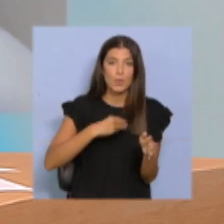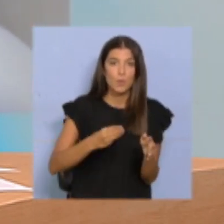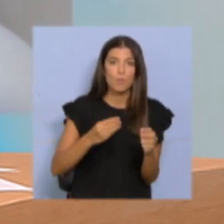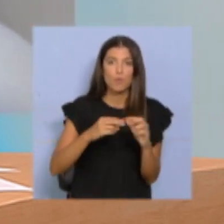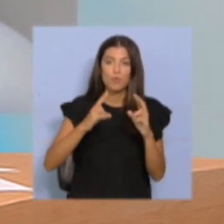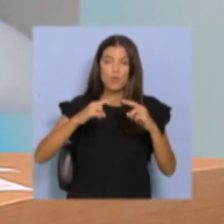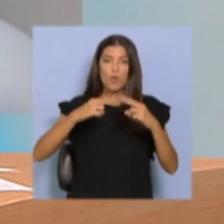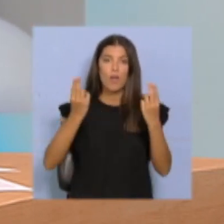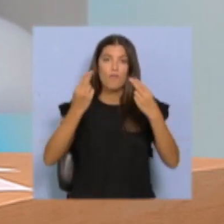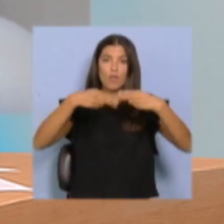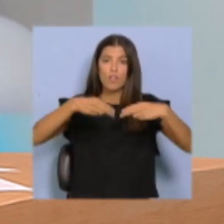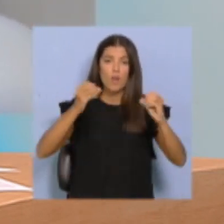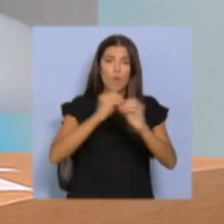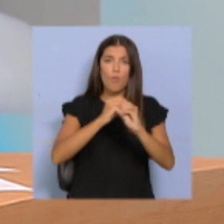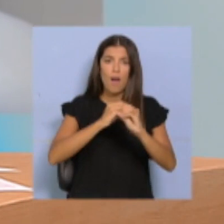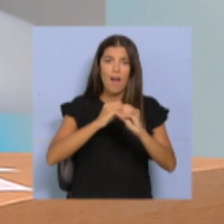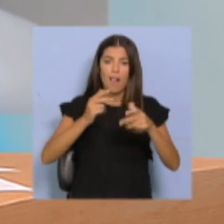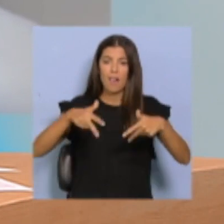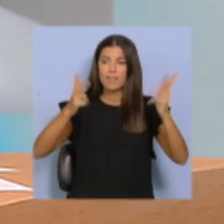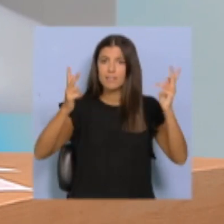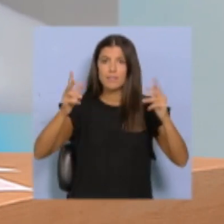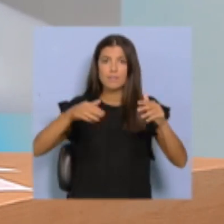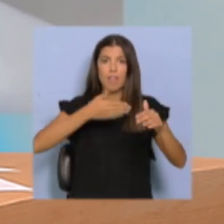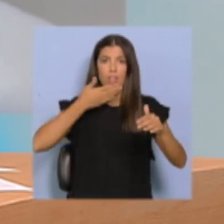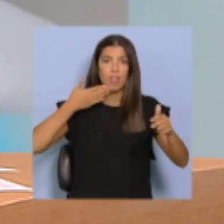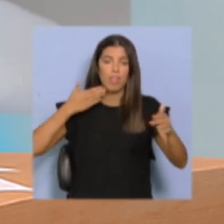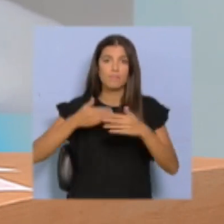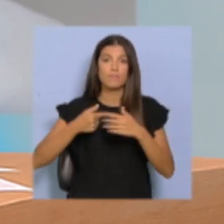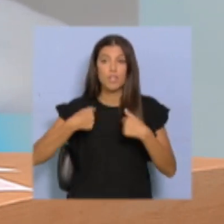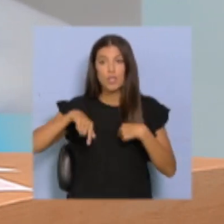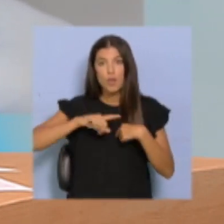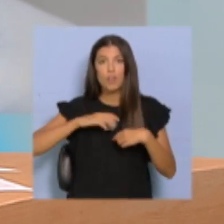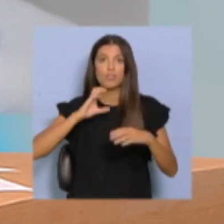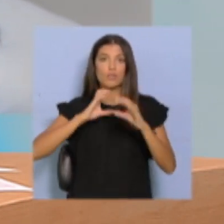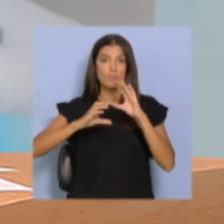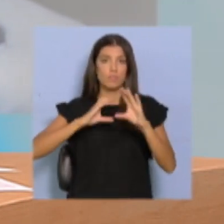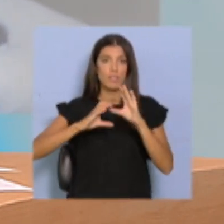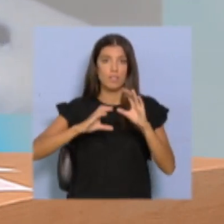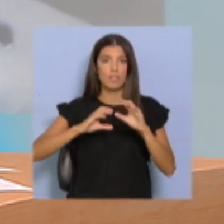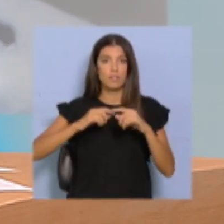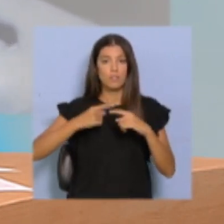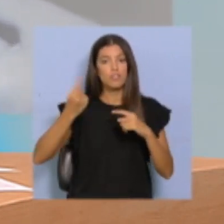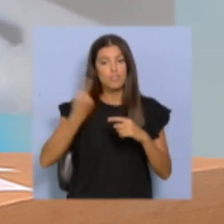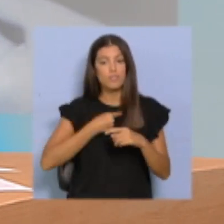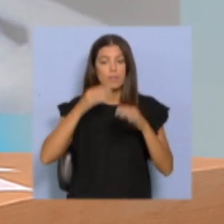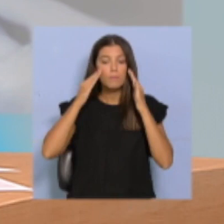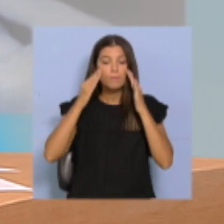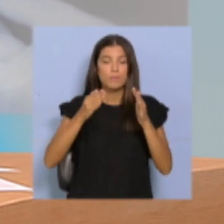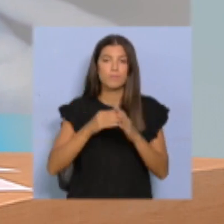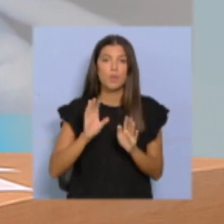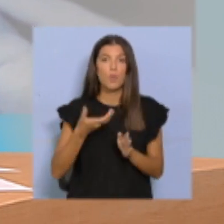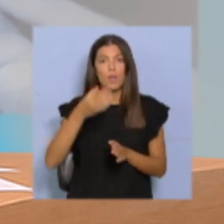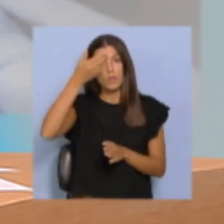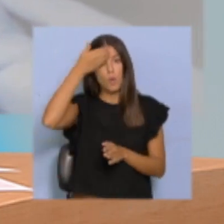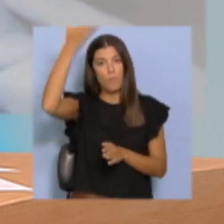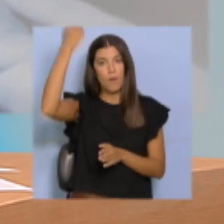fronteiras e nós, como comunicadores, deveríamos, antes do mais, dedicar-nos a essa eliminação. Quando o Papa diz que nós estamos